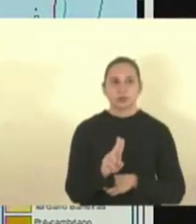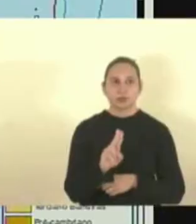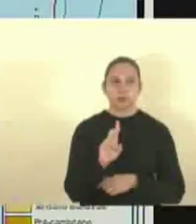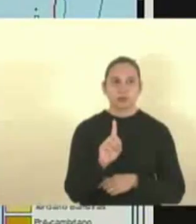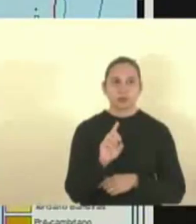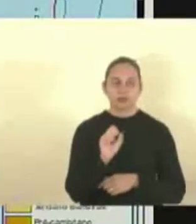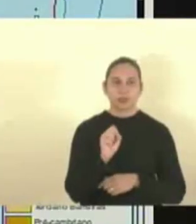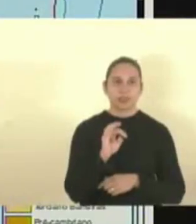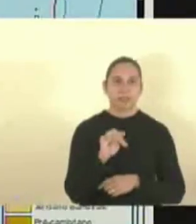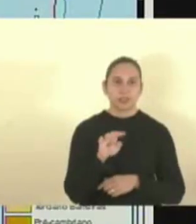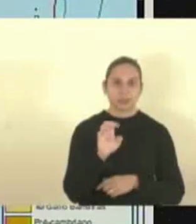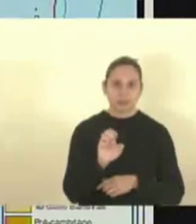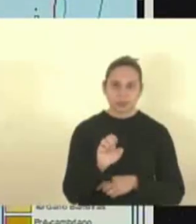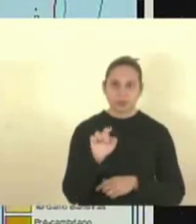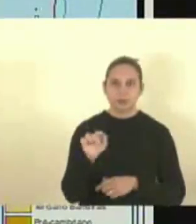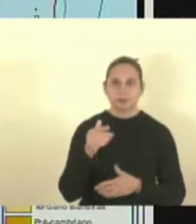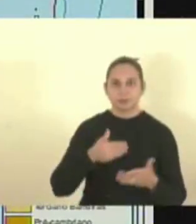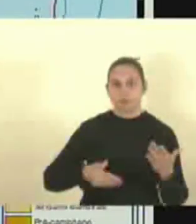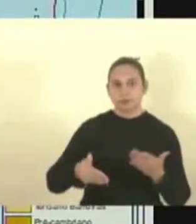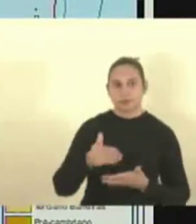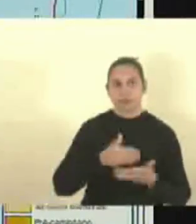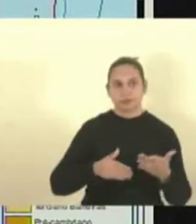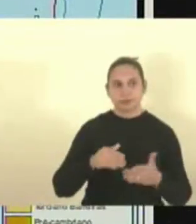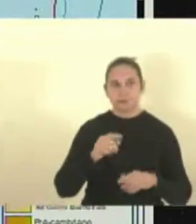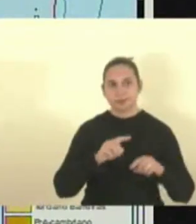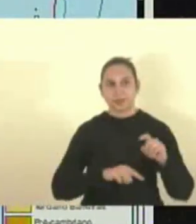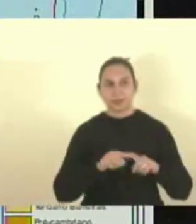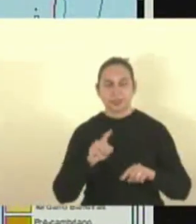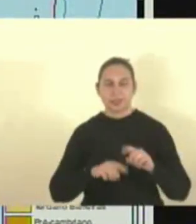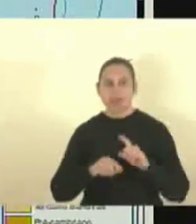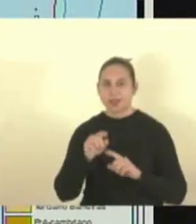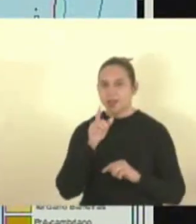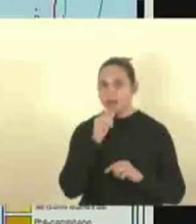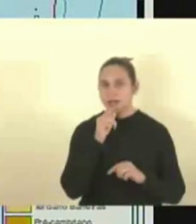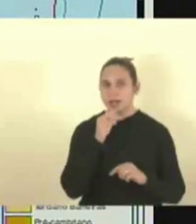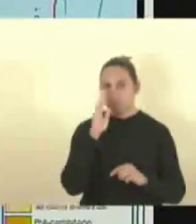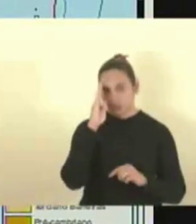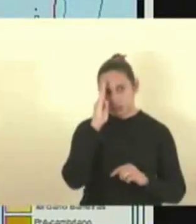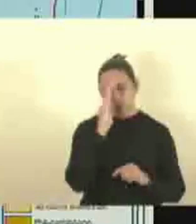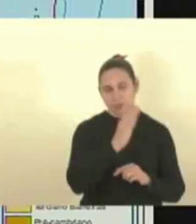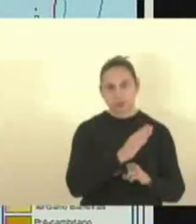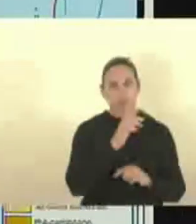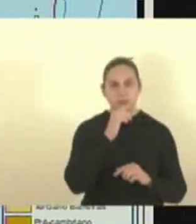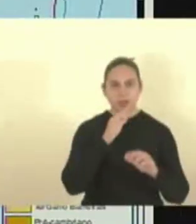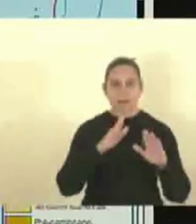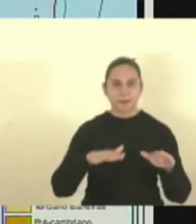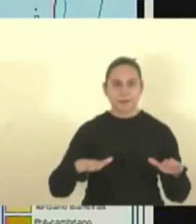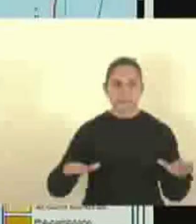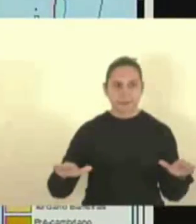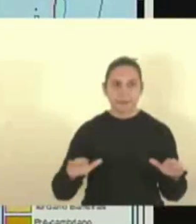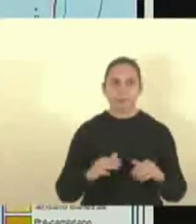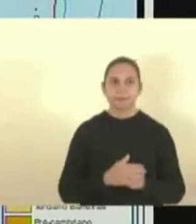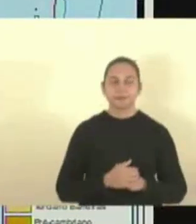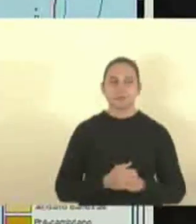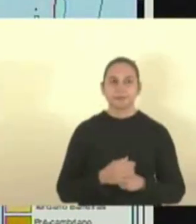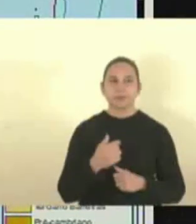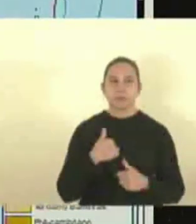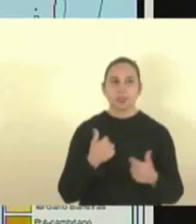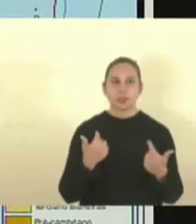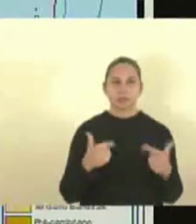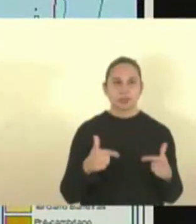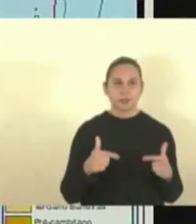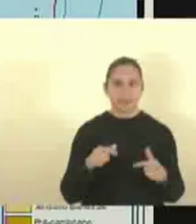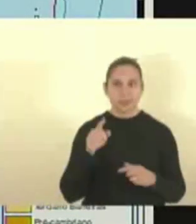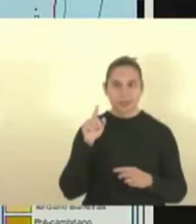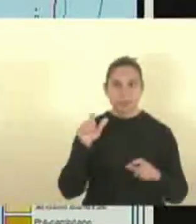transferir água e materiais, várias substâncias em direção ao oceano costeiro, né? Eu trabalhei nessa